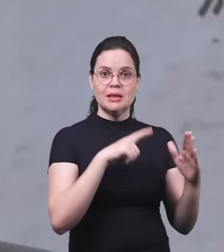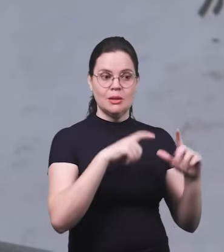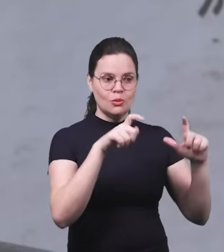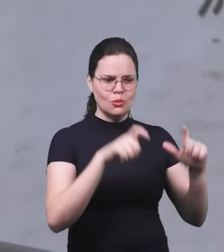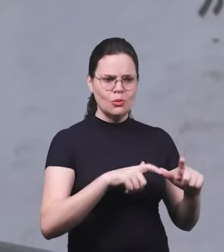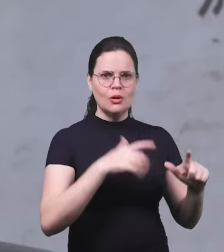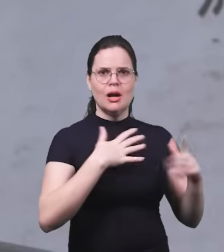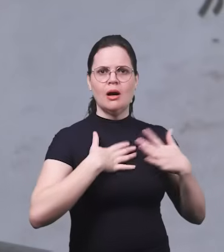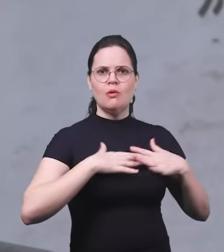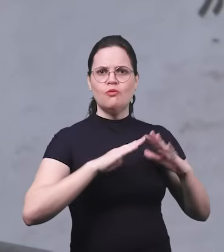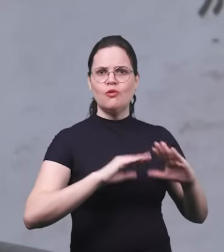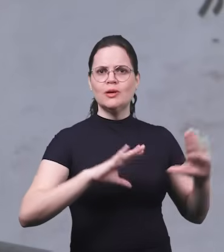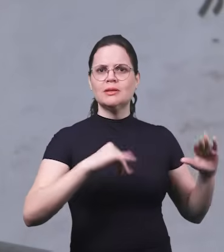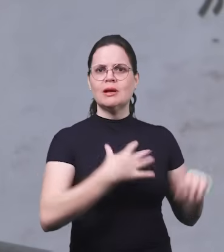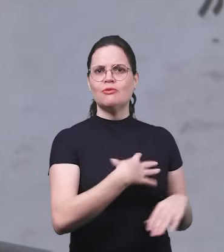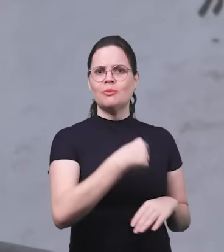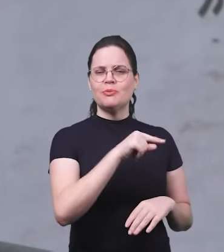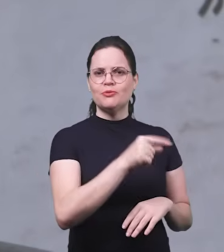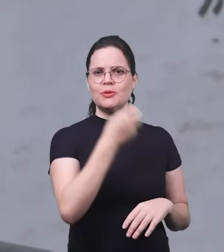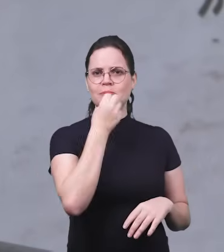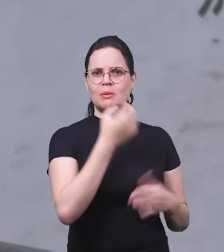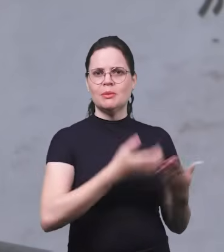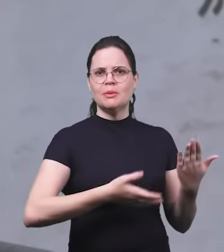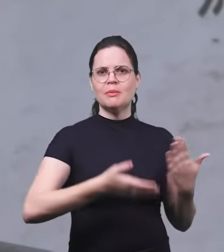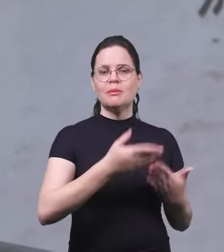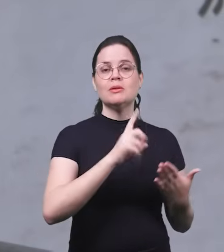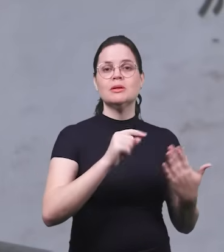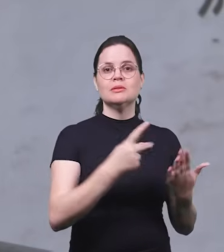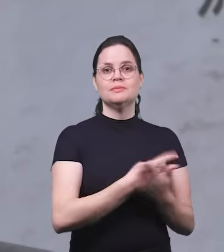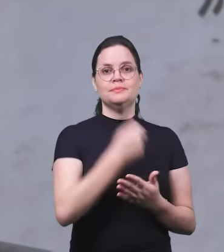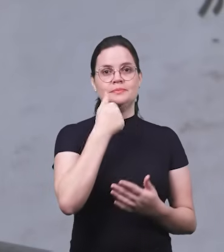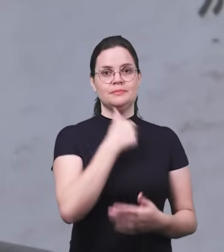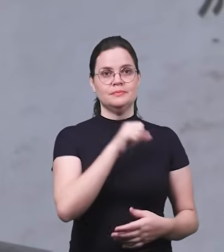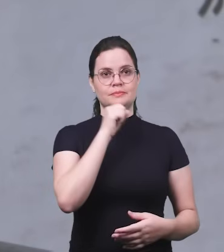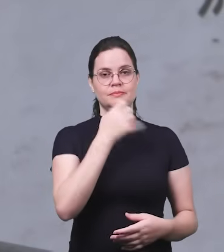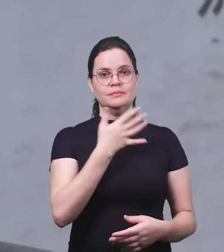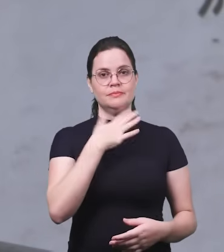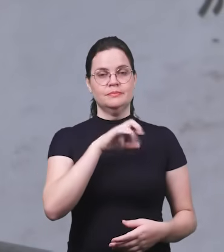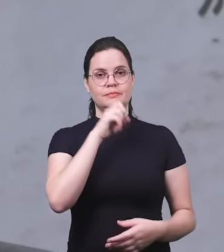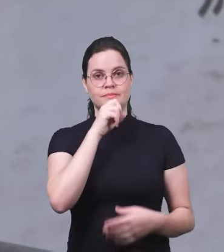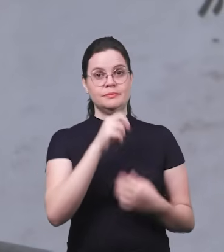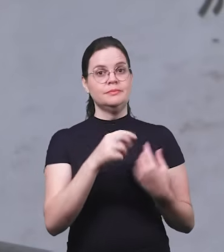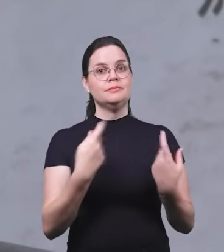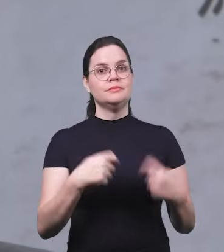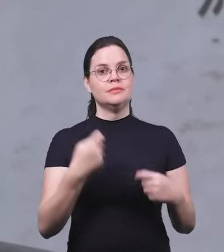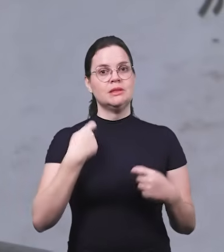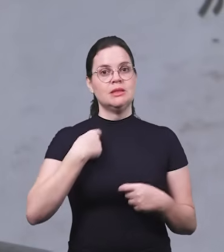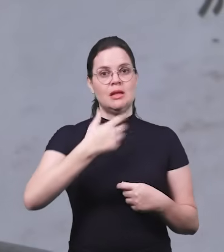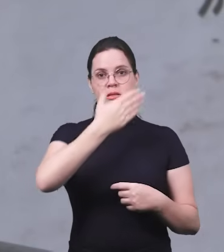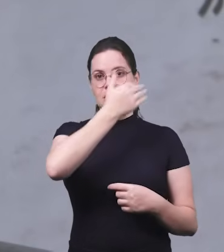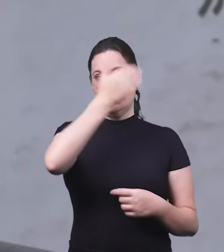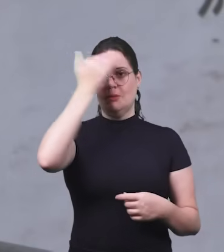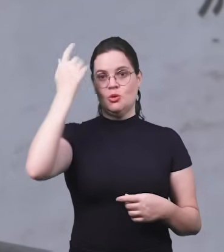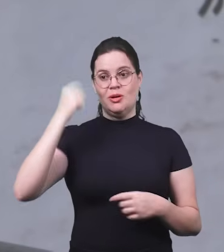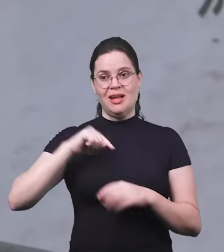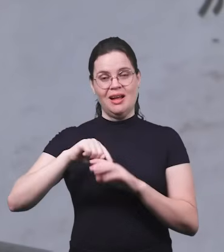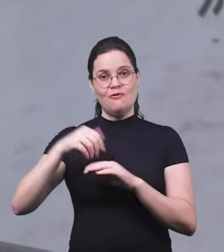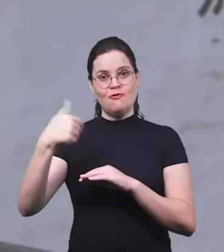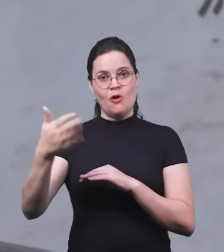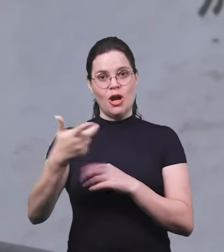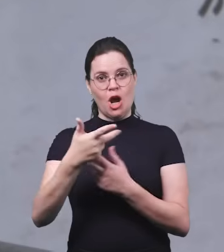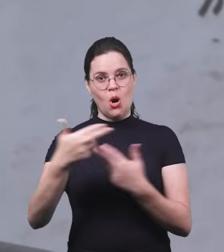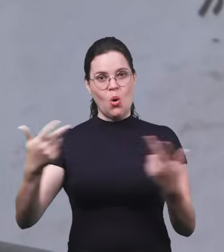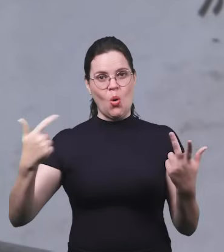ambiente confortável para os filhos, os pais precisam, né, ter essa condição de não levar isso para dentro de